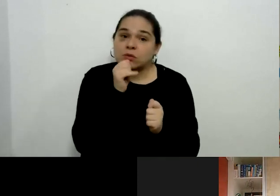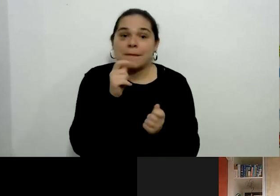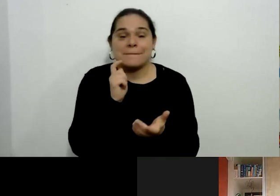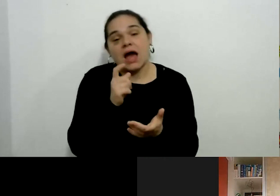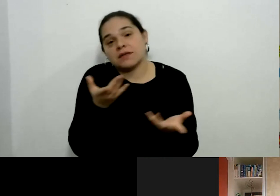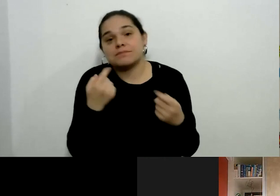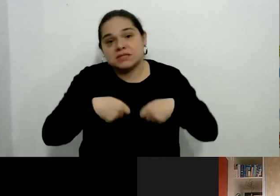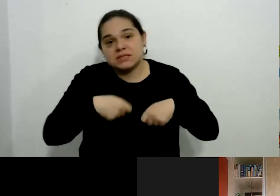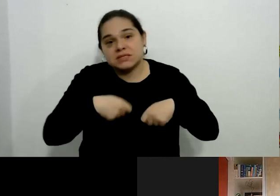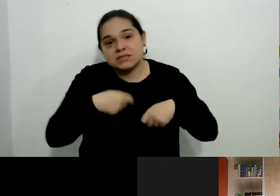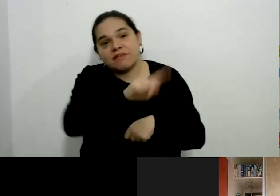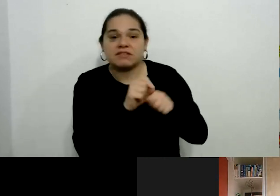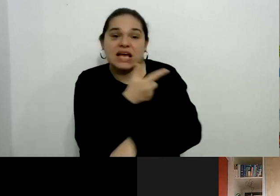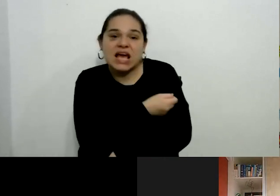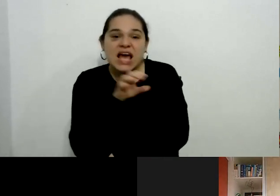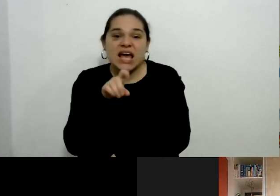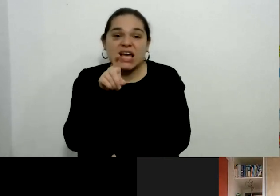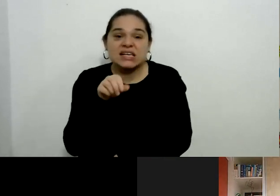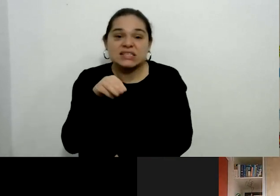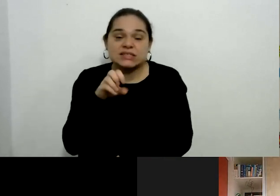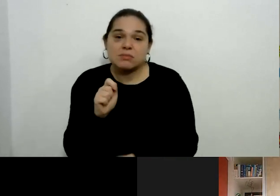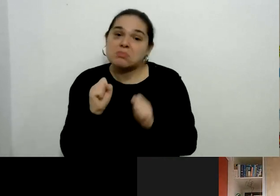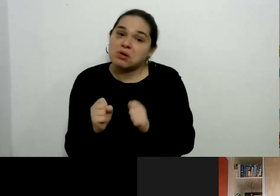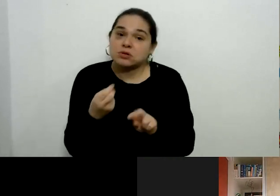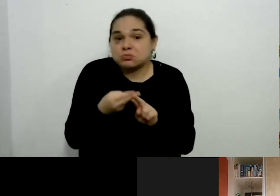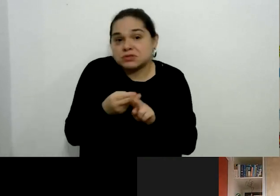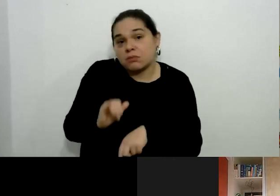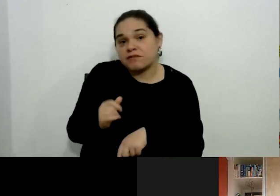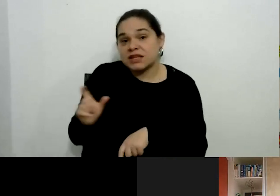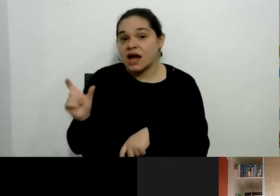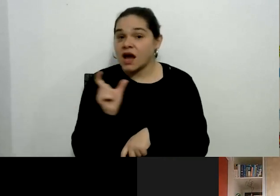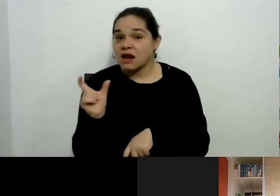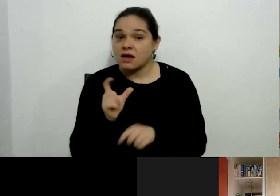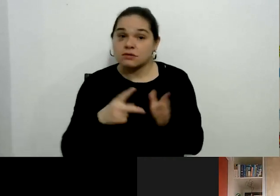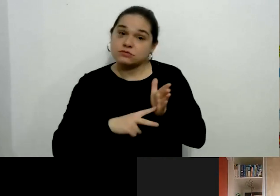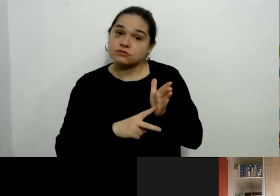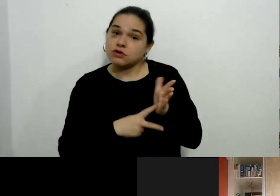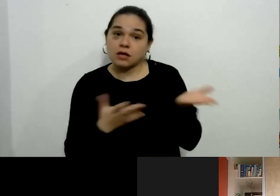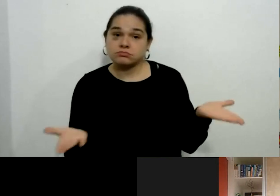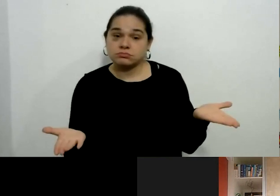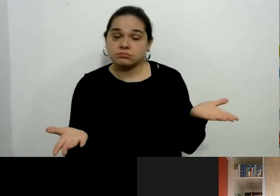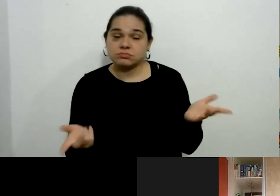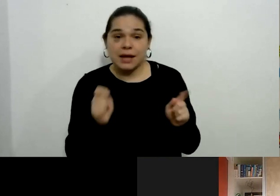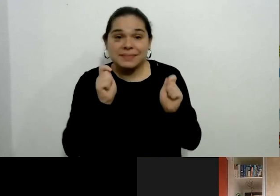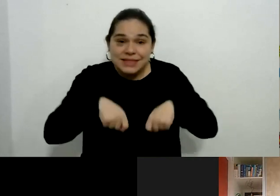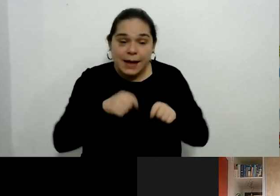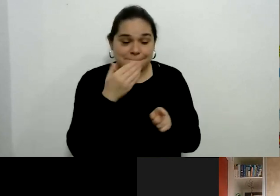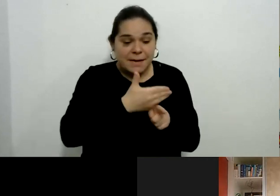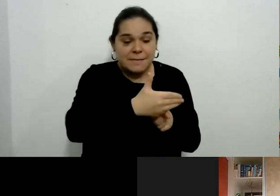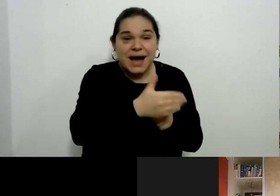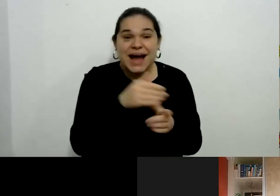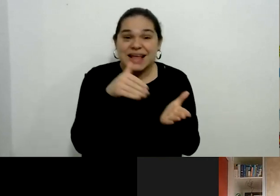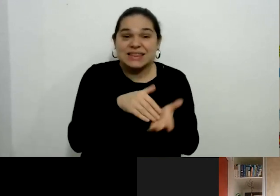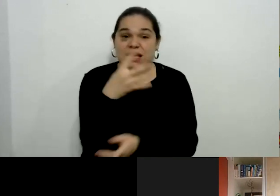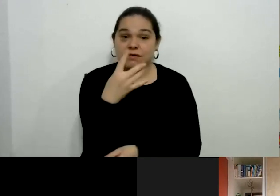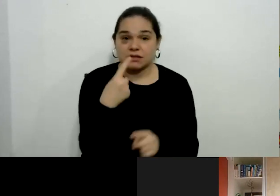vezes sem juros, com desconto na folha de pagamento. Então, é muito prático, é bem importante, eu acho que no Brasil todo mundo